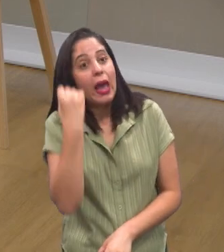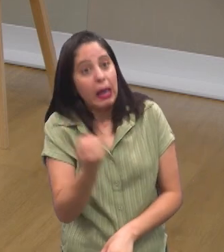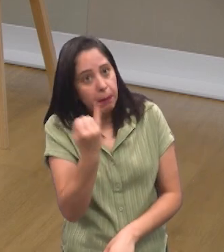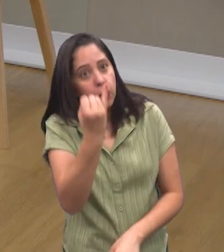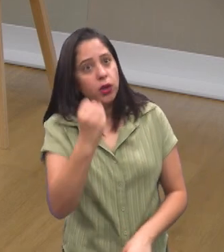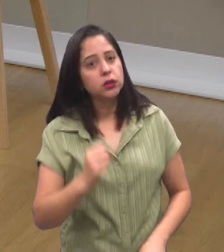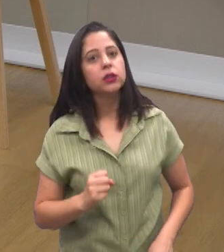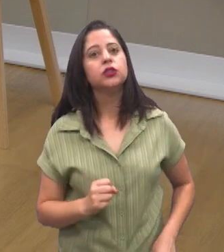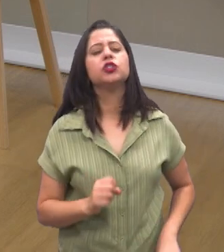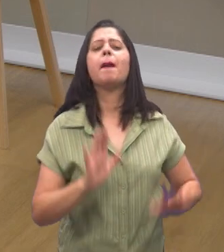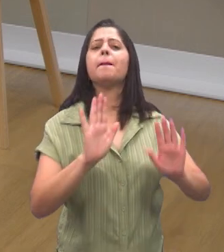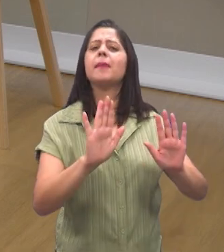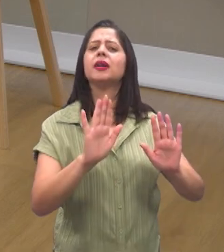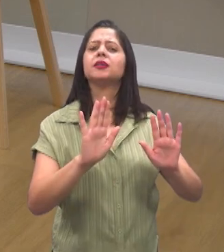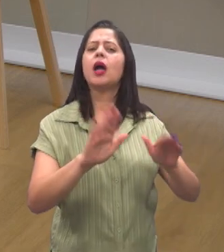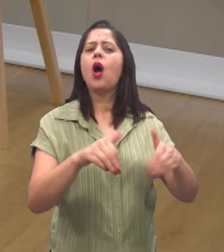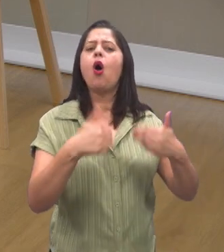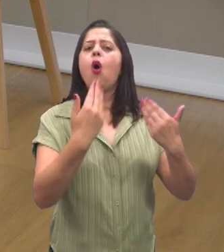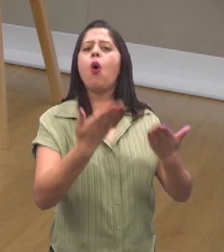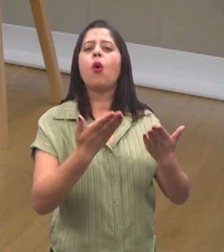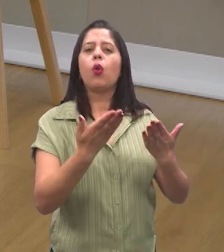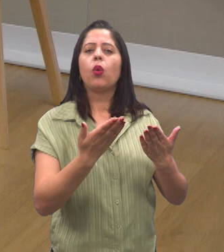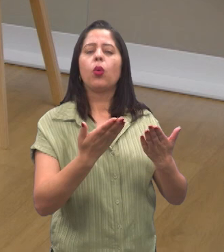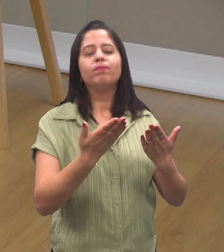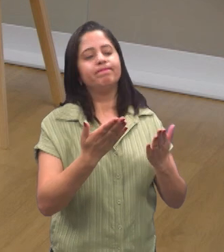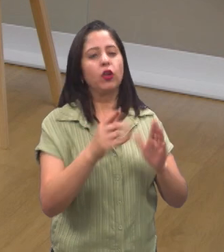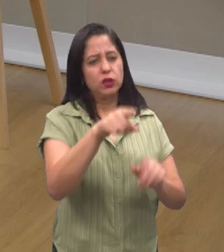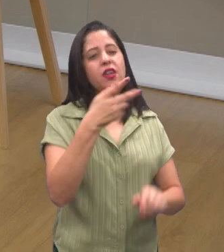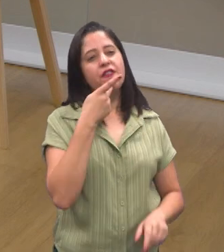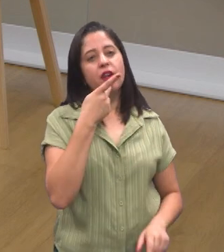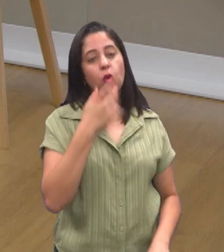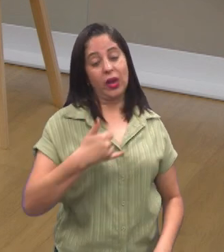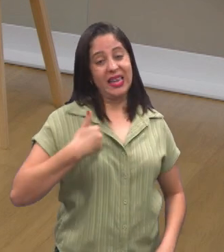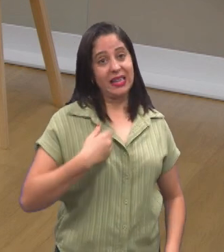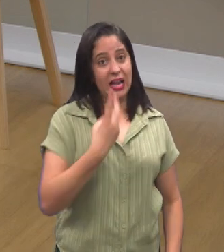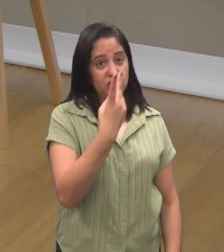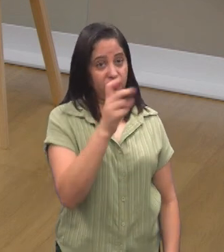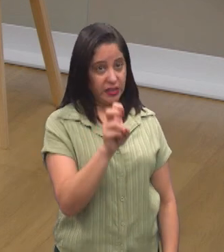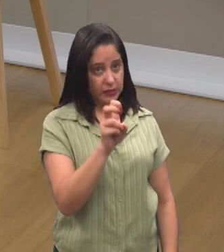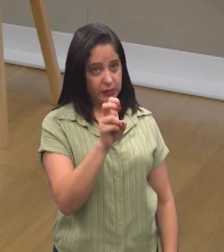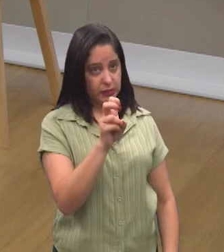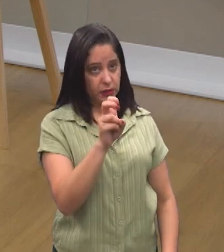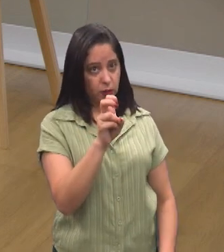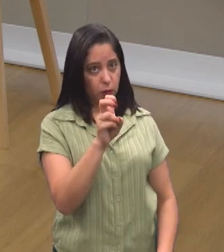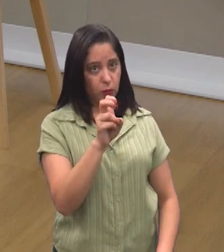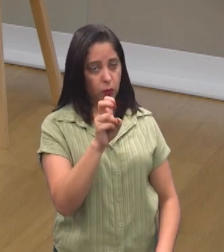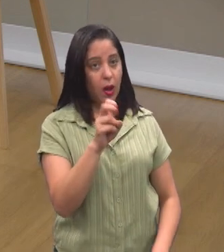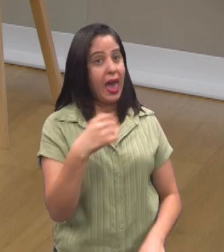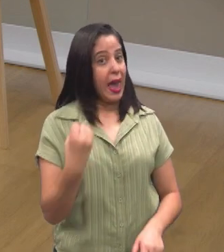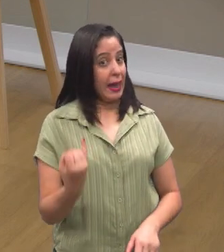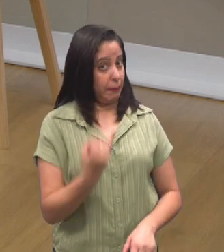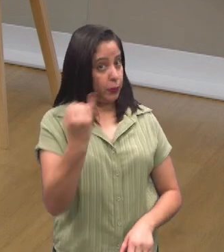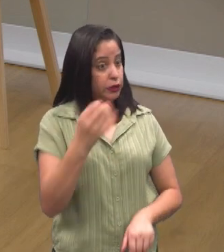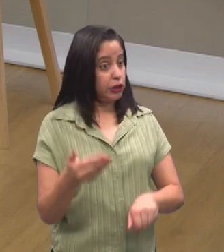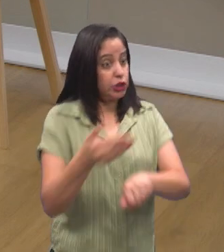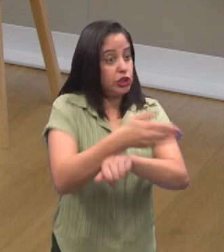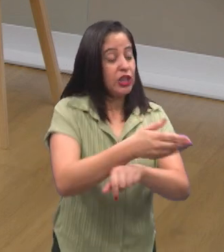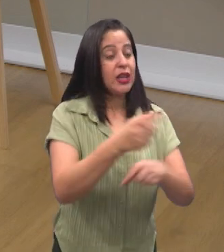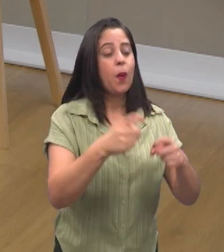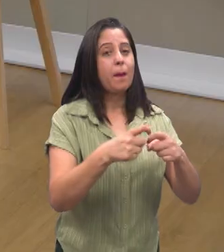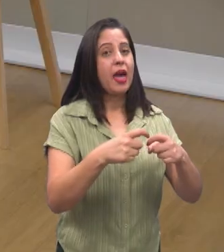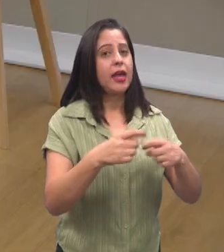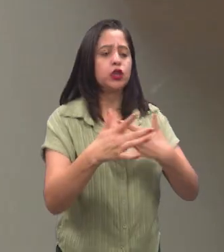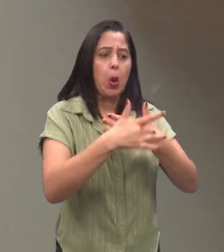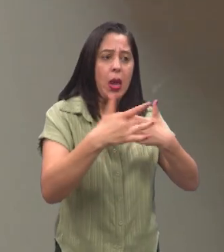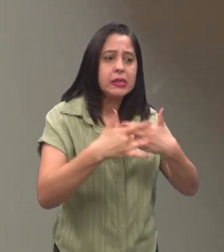doutor, quais exames, você falou no primeiro bloco a questão, a partir dos 25 anos, é importante procurar o cardiologista, já começar a fazer os exames, mas quais